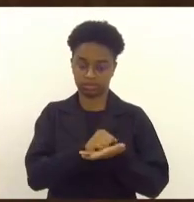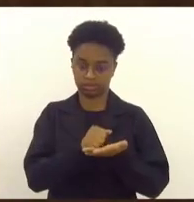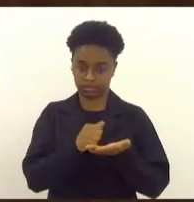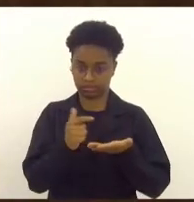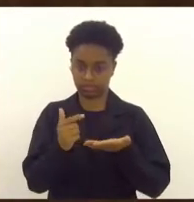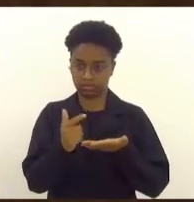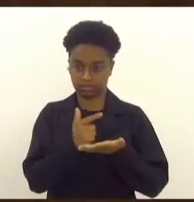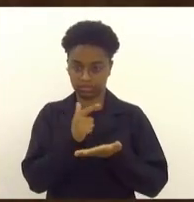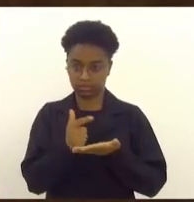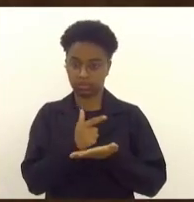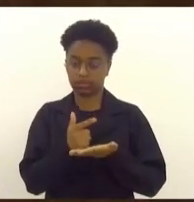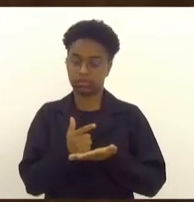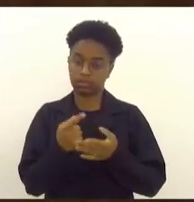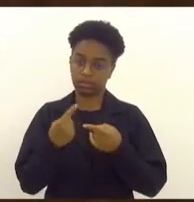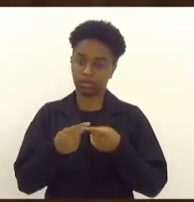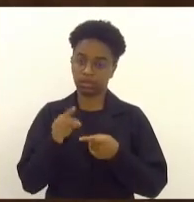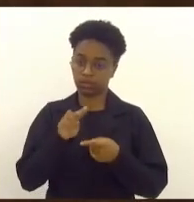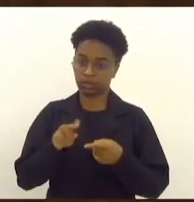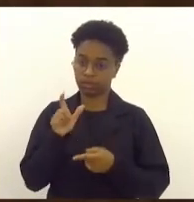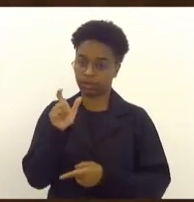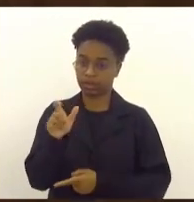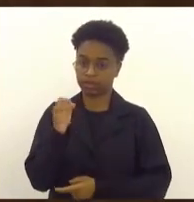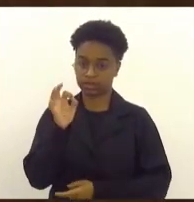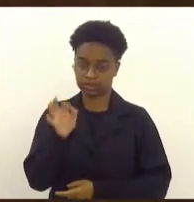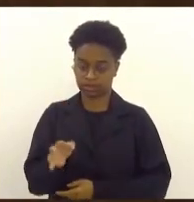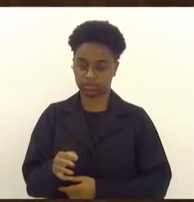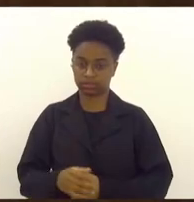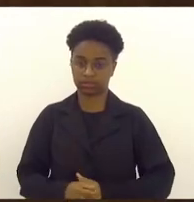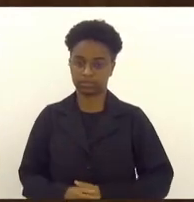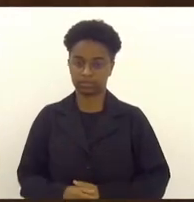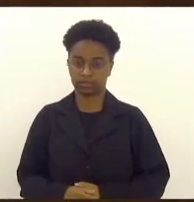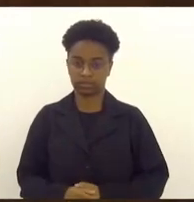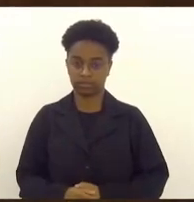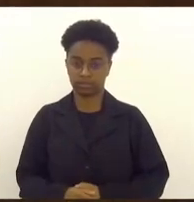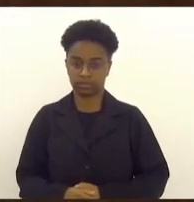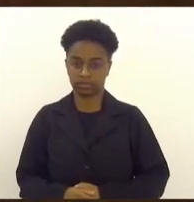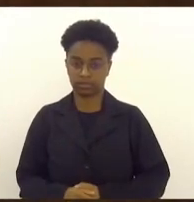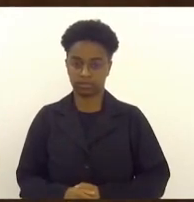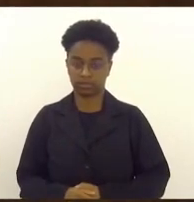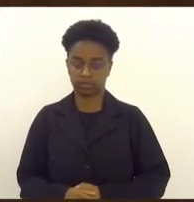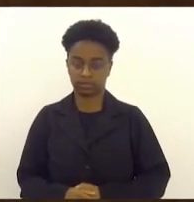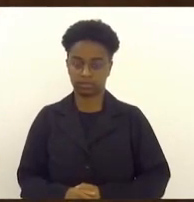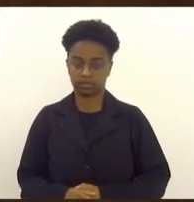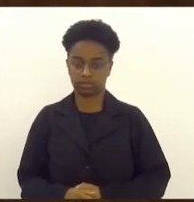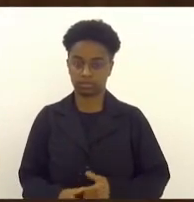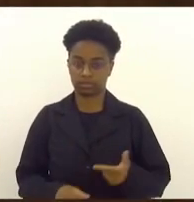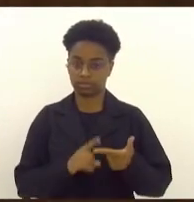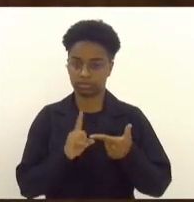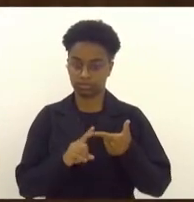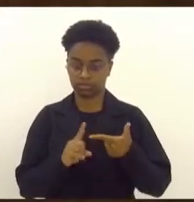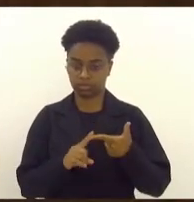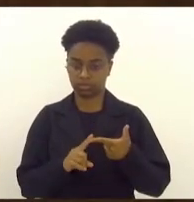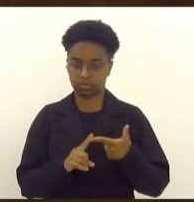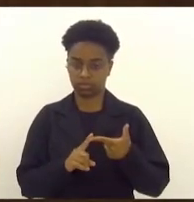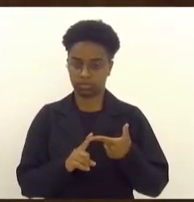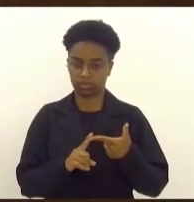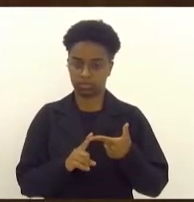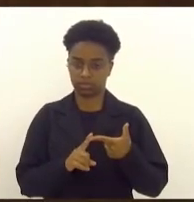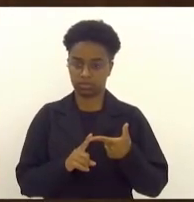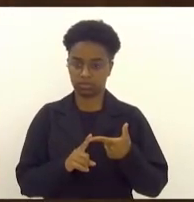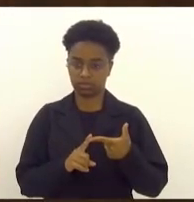empregar a palavra correta segundo o seu presidente eu